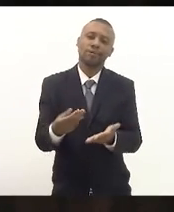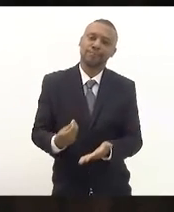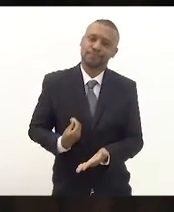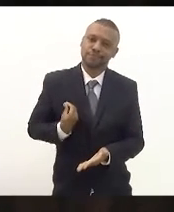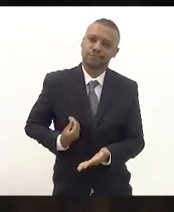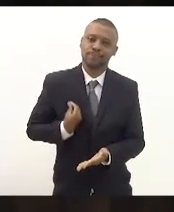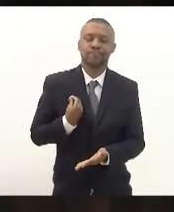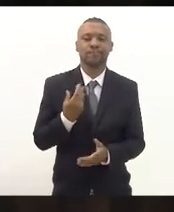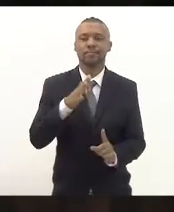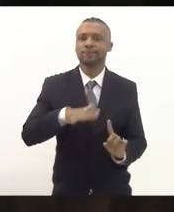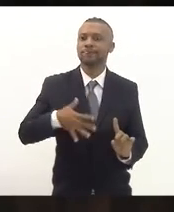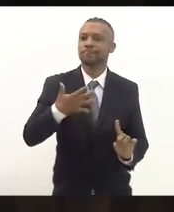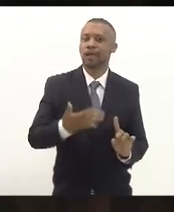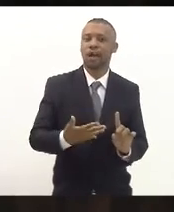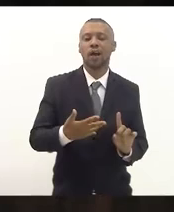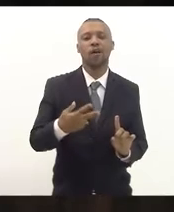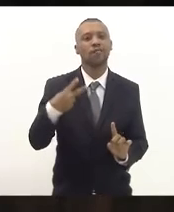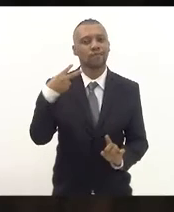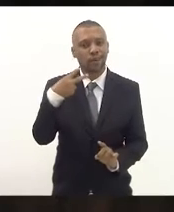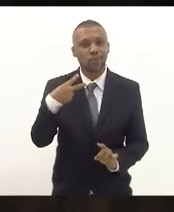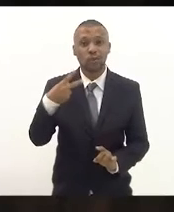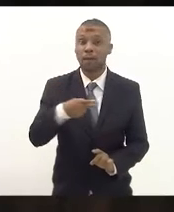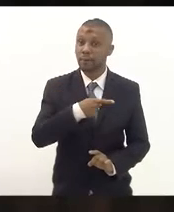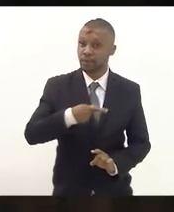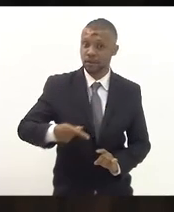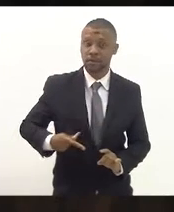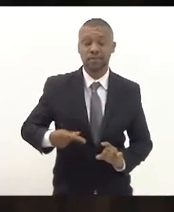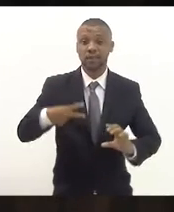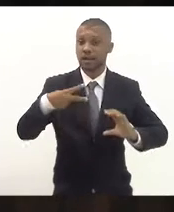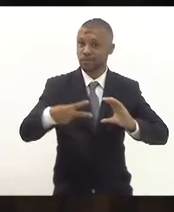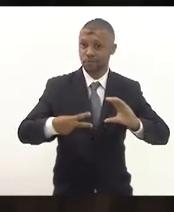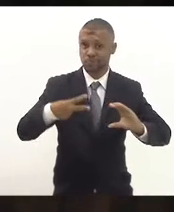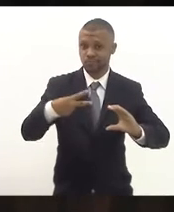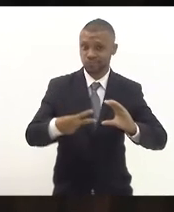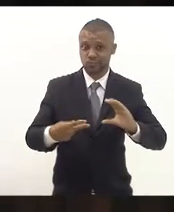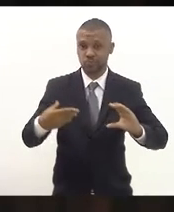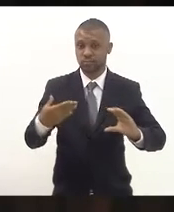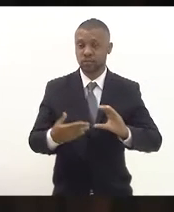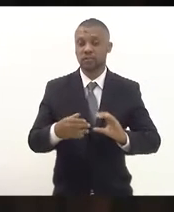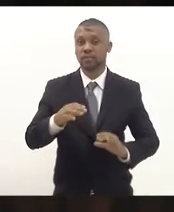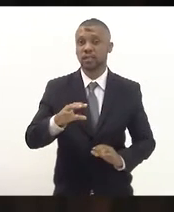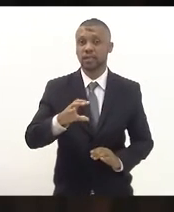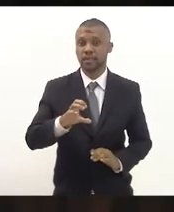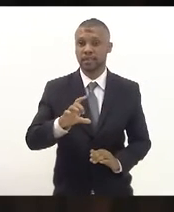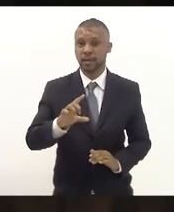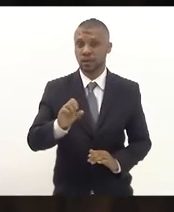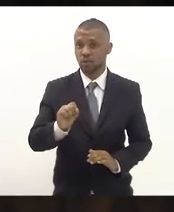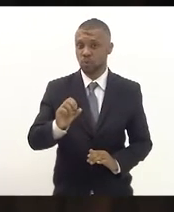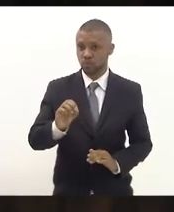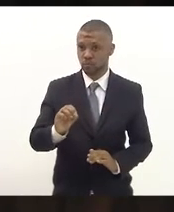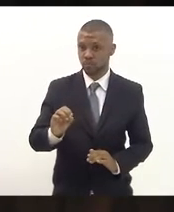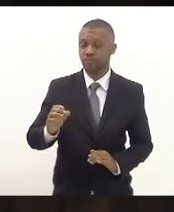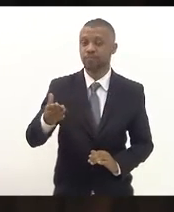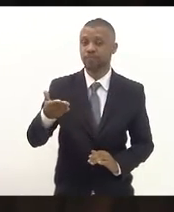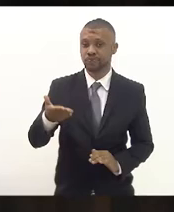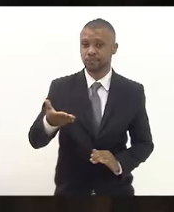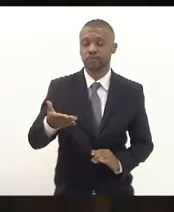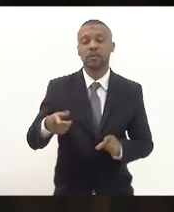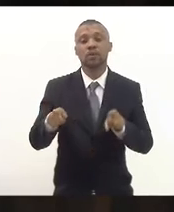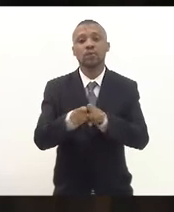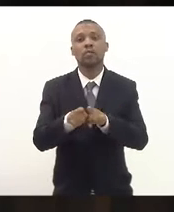e o vereador e presidente da Câmara Municipal de Duque de Caxias Celso do Alva e quero